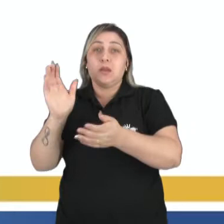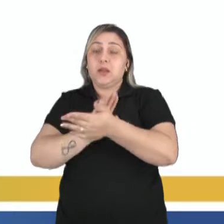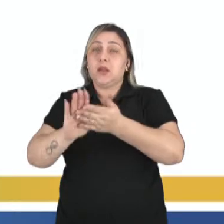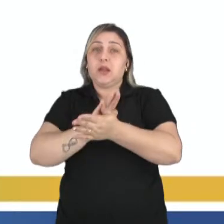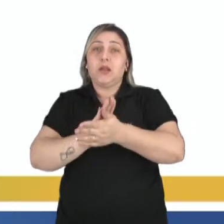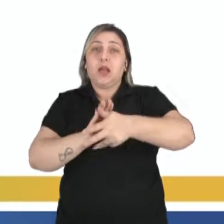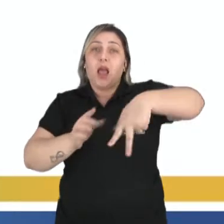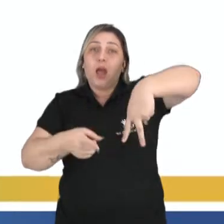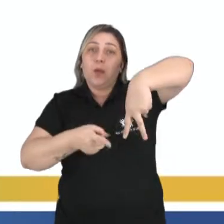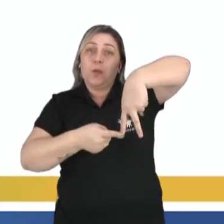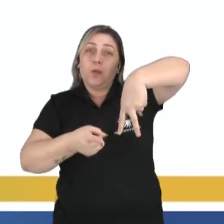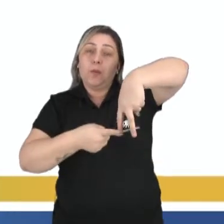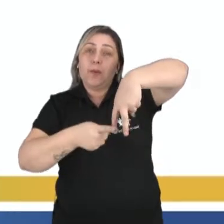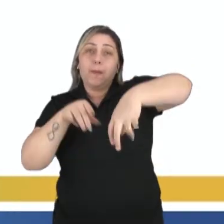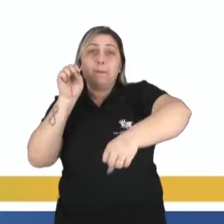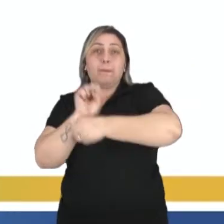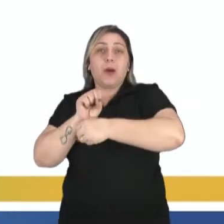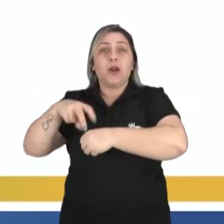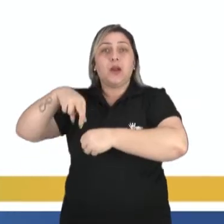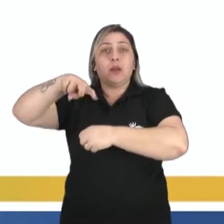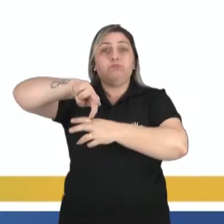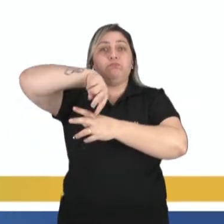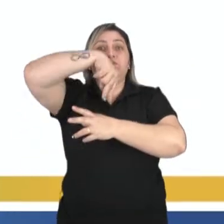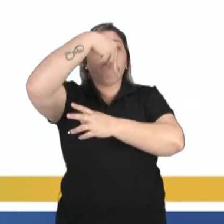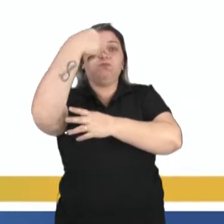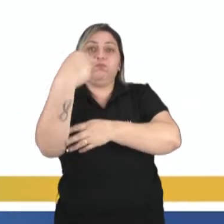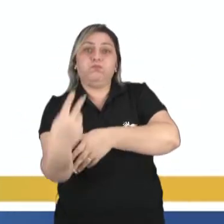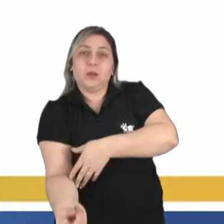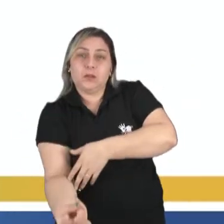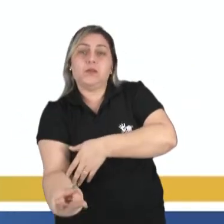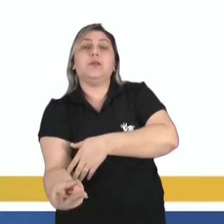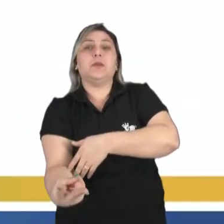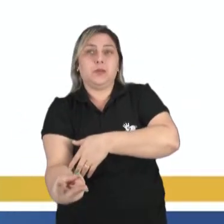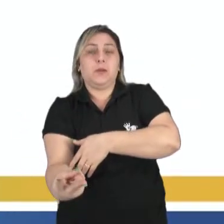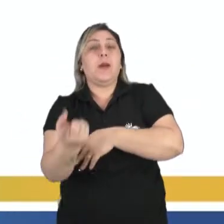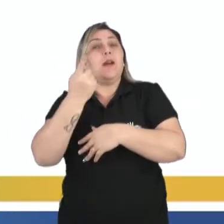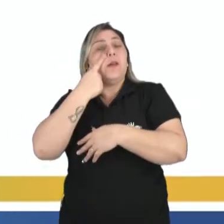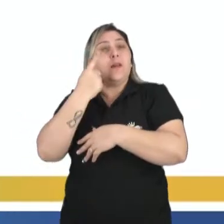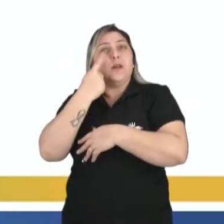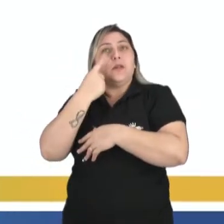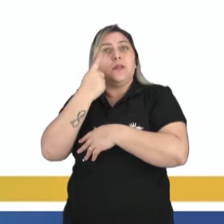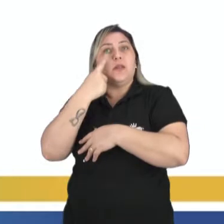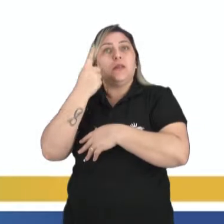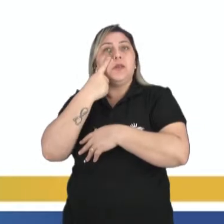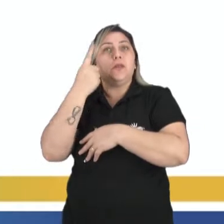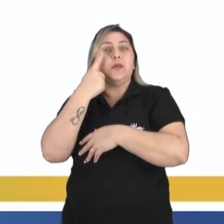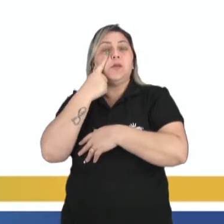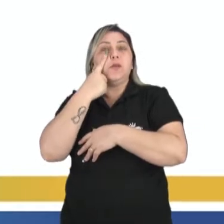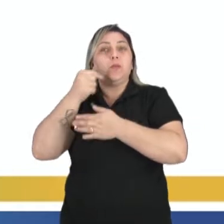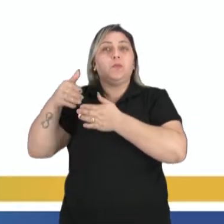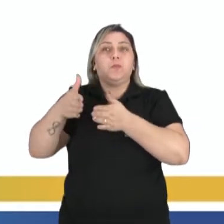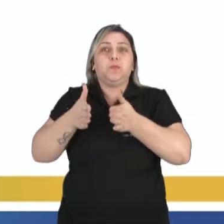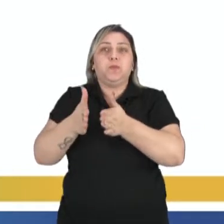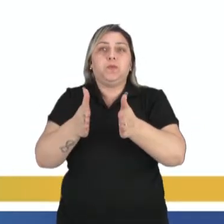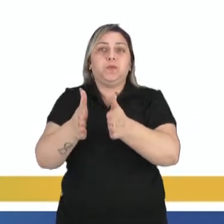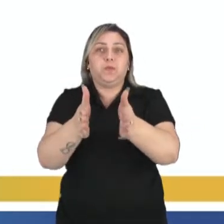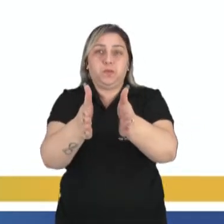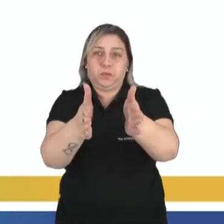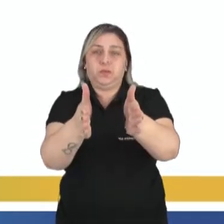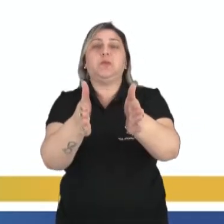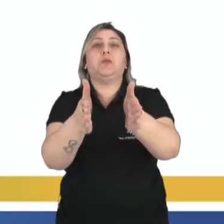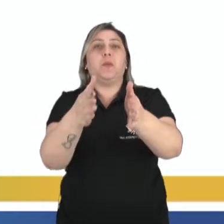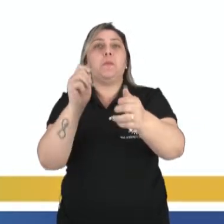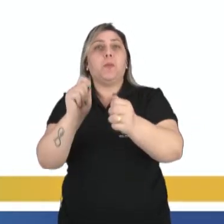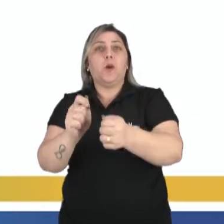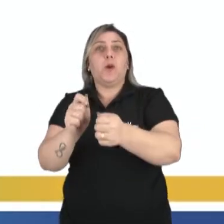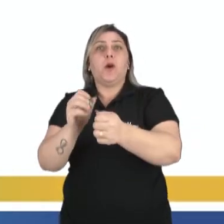seus pés é que ele para de andar e cai verticalmente. No entanto, para observar uma trajetória de queda no experimento real,